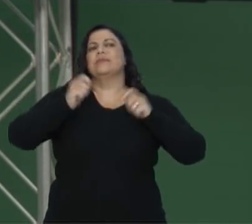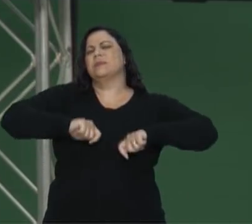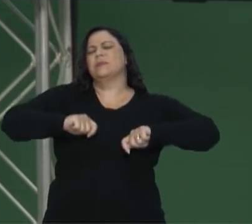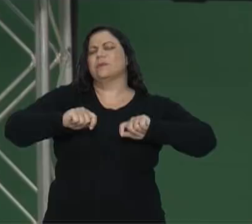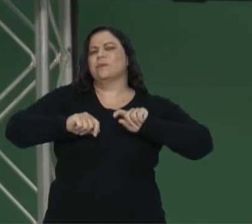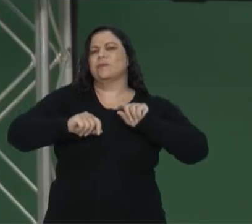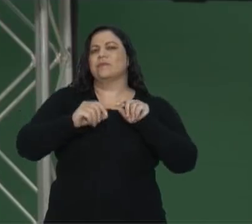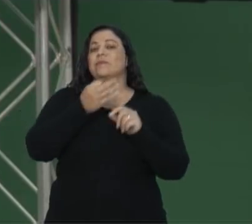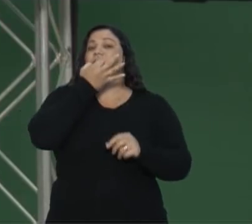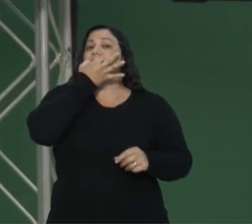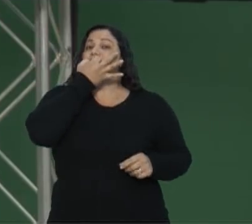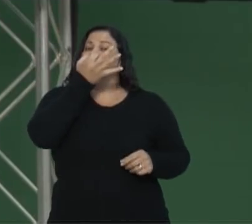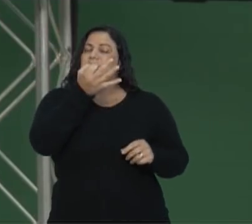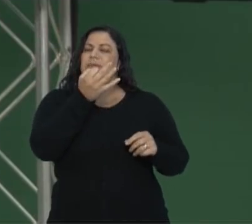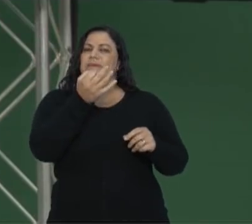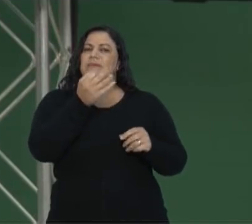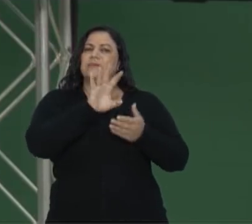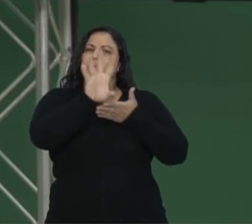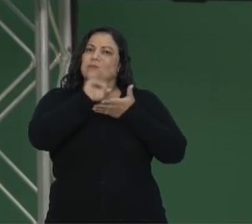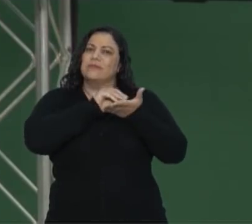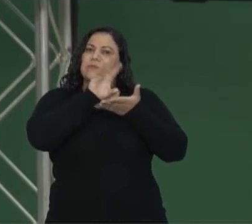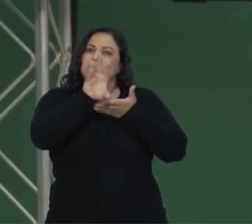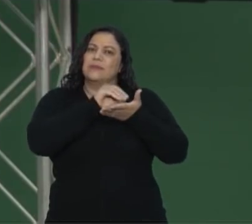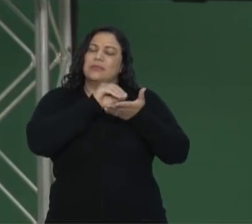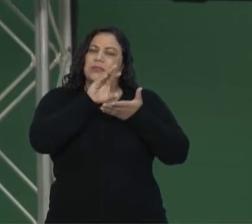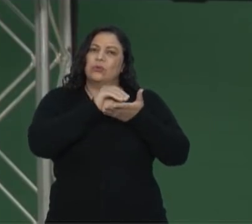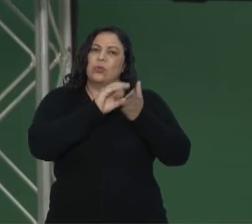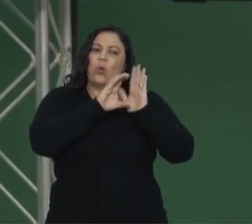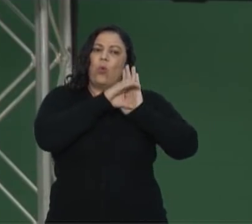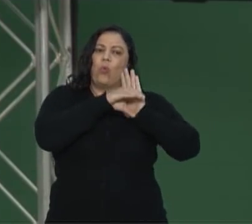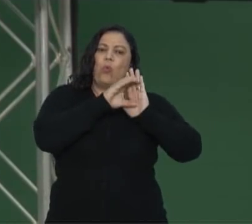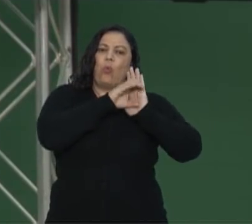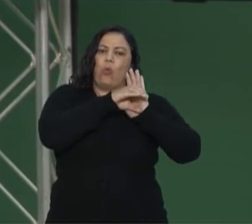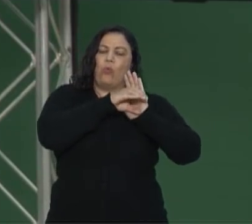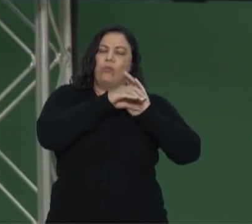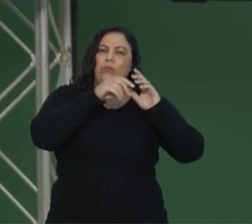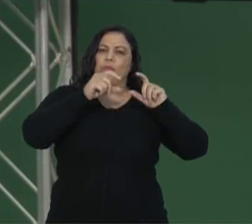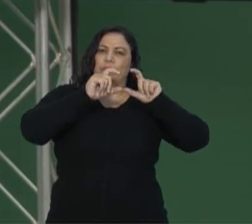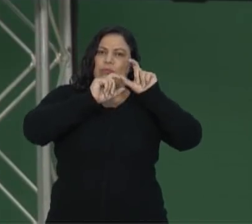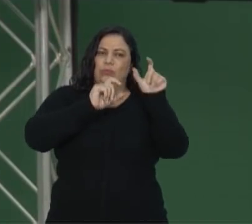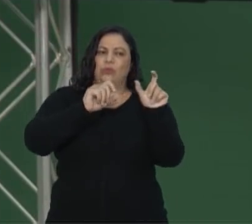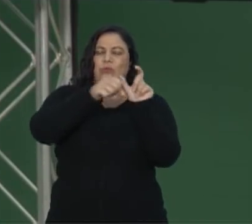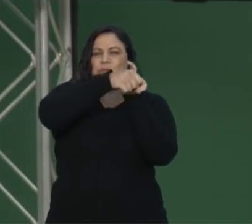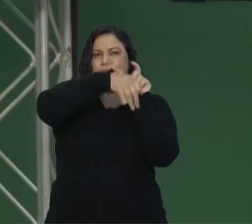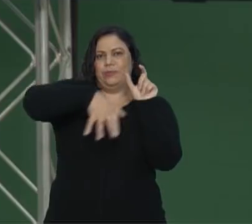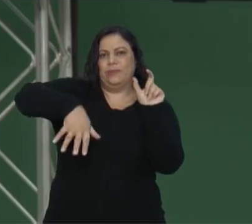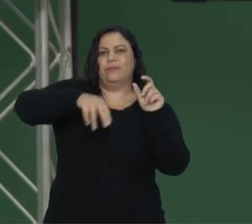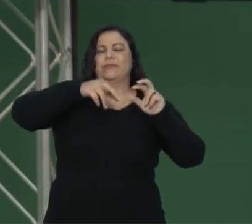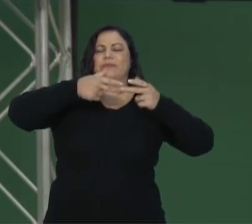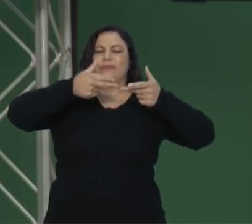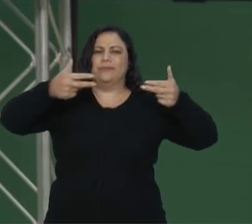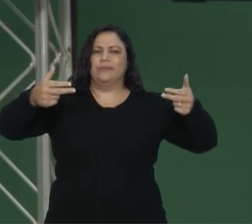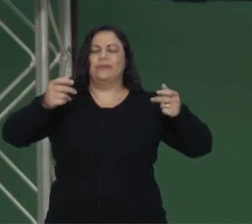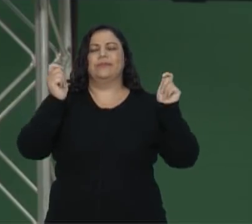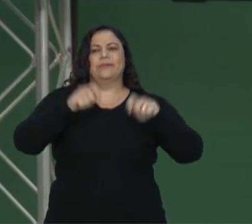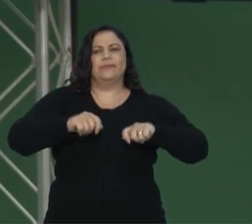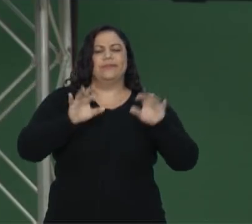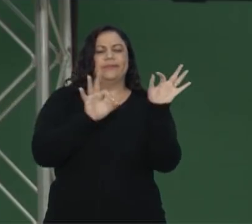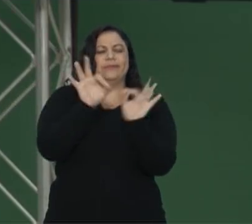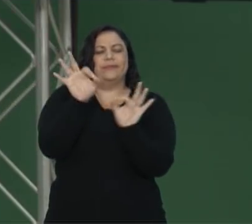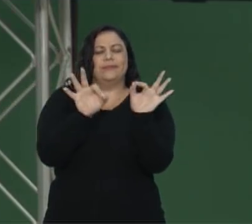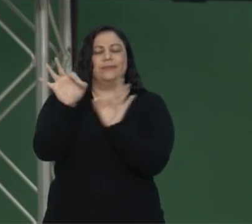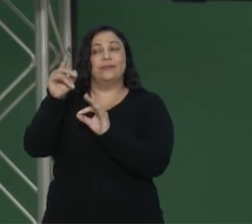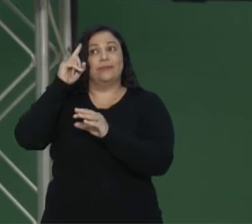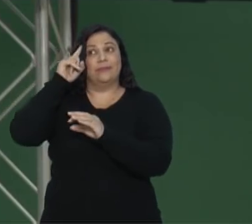sugeri para copiar o mapa mental, o mapa de conceitos, colocou a data, colocou o tema da nossa aula, tudo caprichadinho que eu sei.